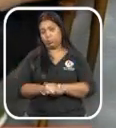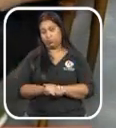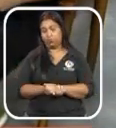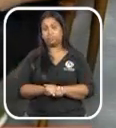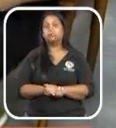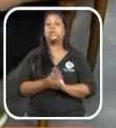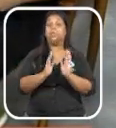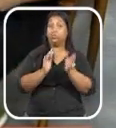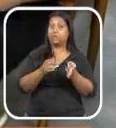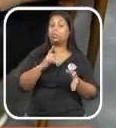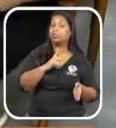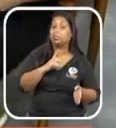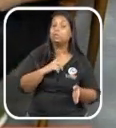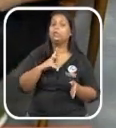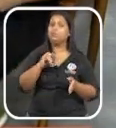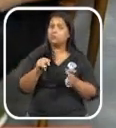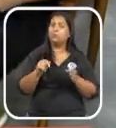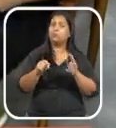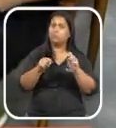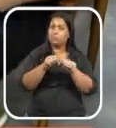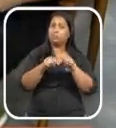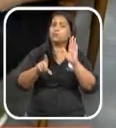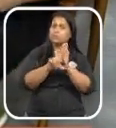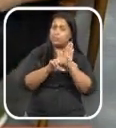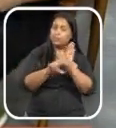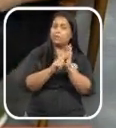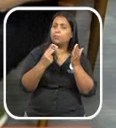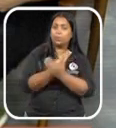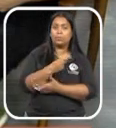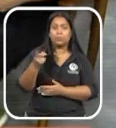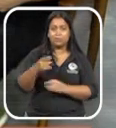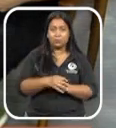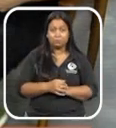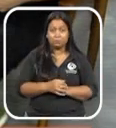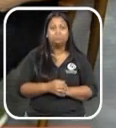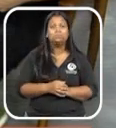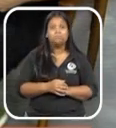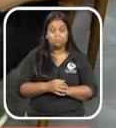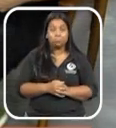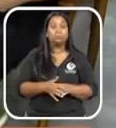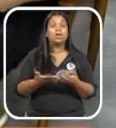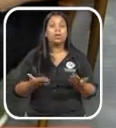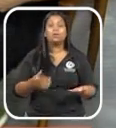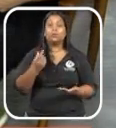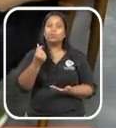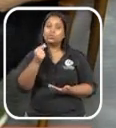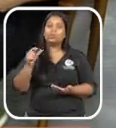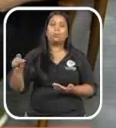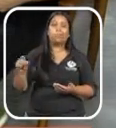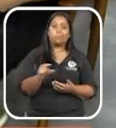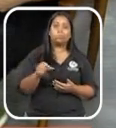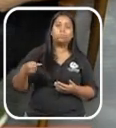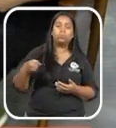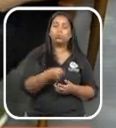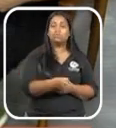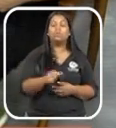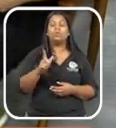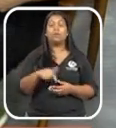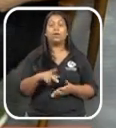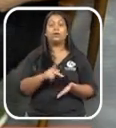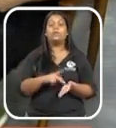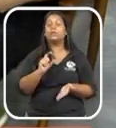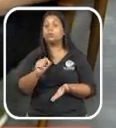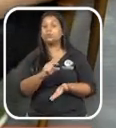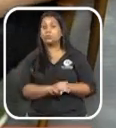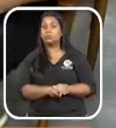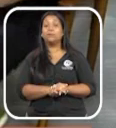não acontecer isso. Aí o chamado orçamento impositivo, na verdade, você cria uma lei que tem previsão de uma